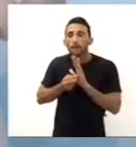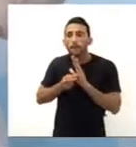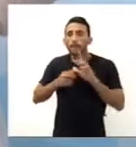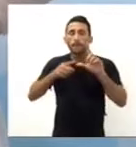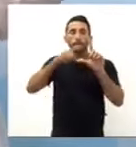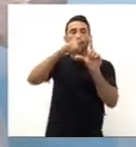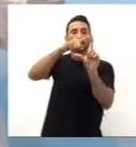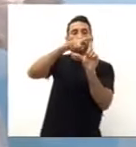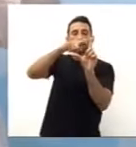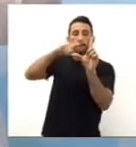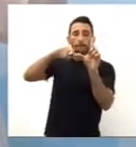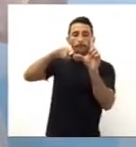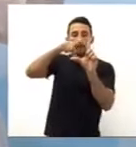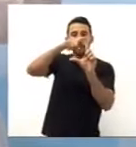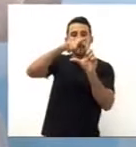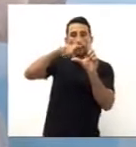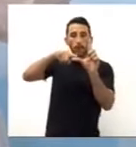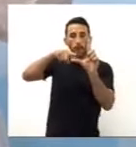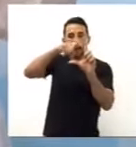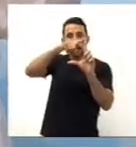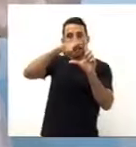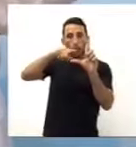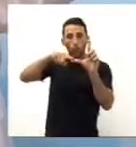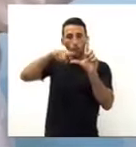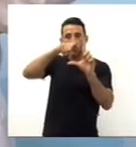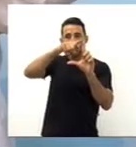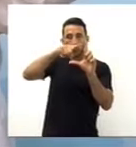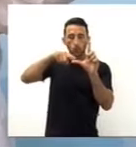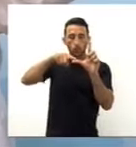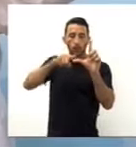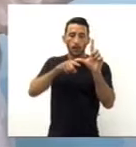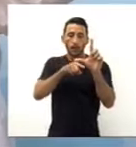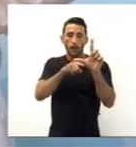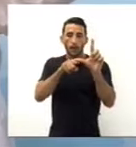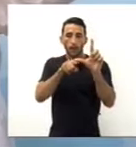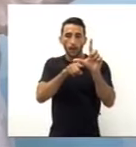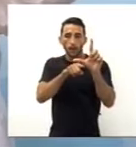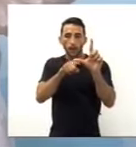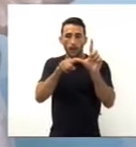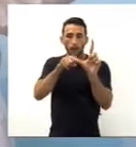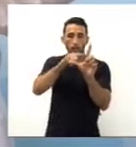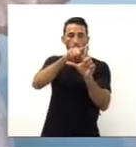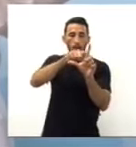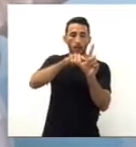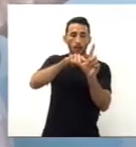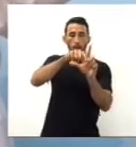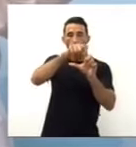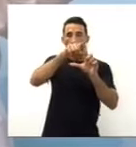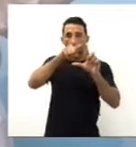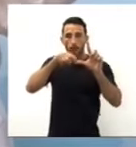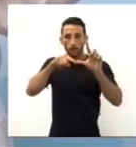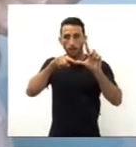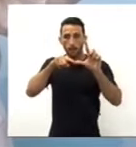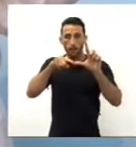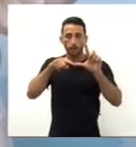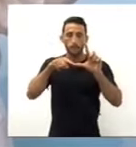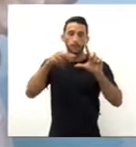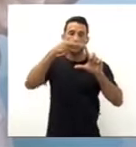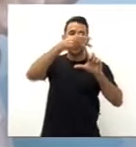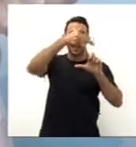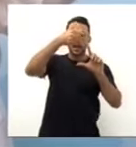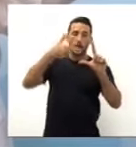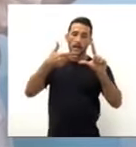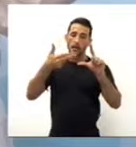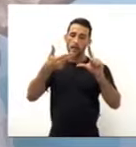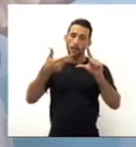Eu vou encontrar, né, um lado aqui igual a esse lado,